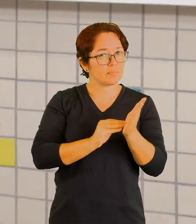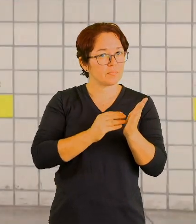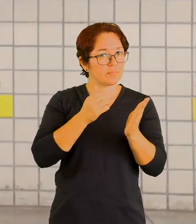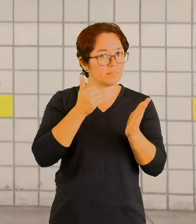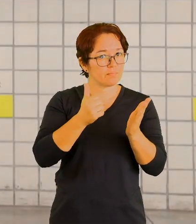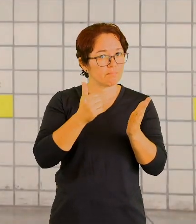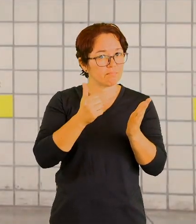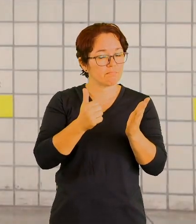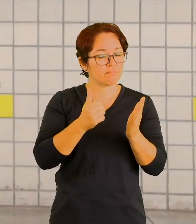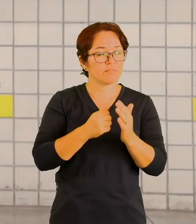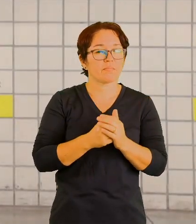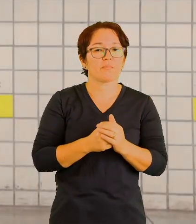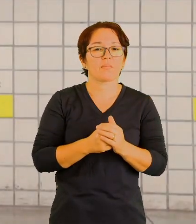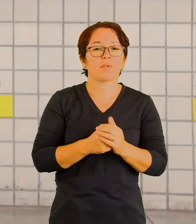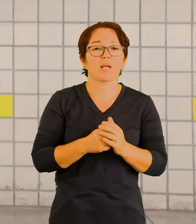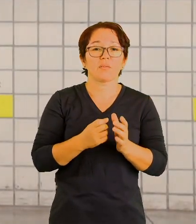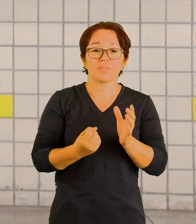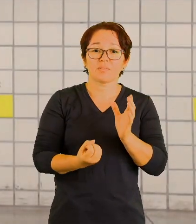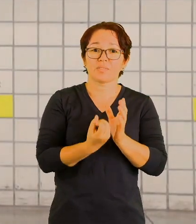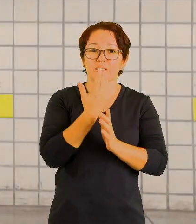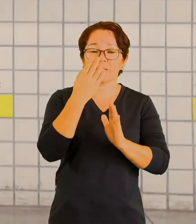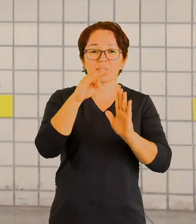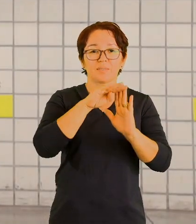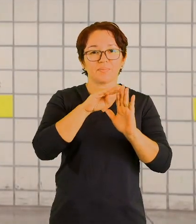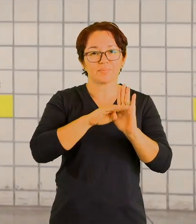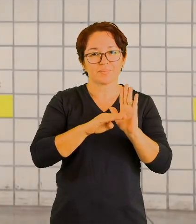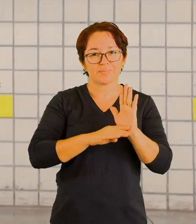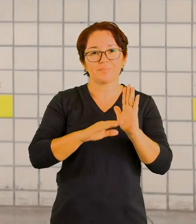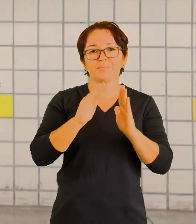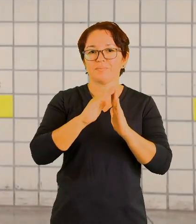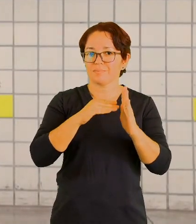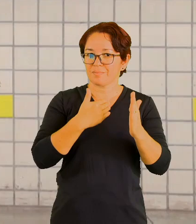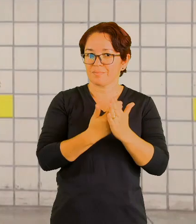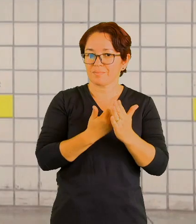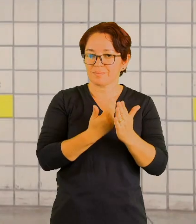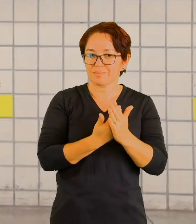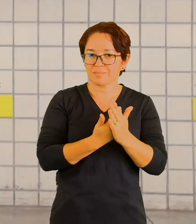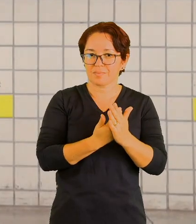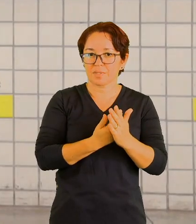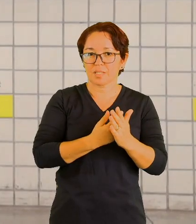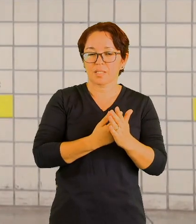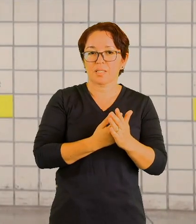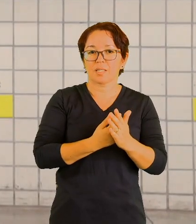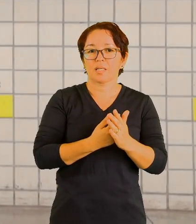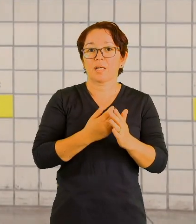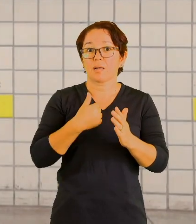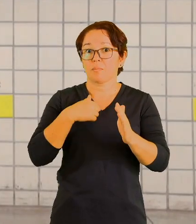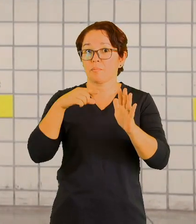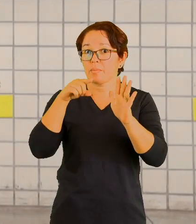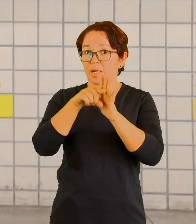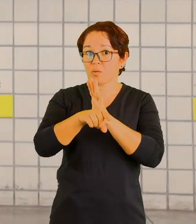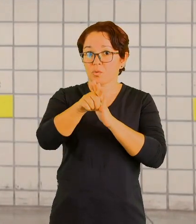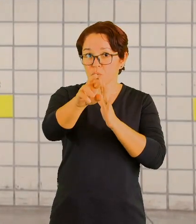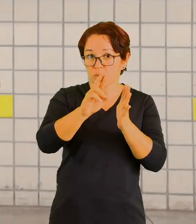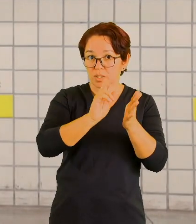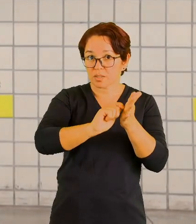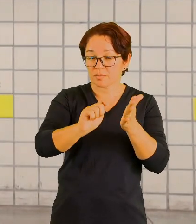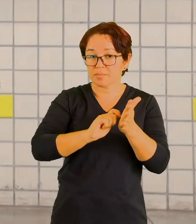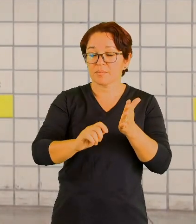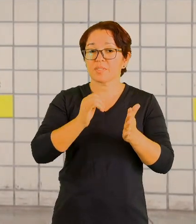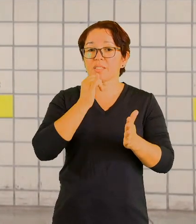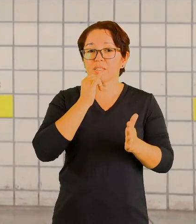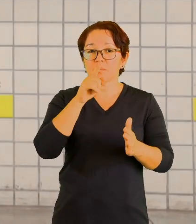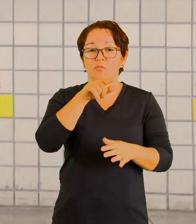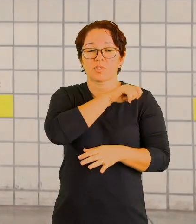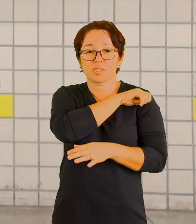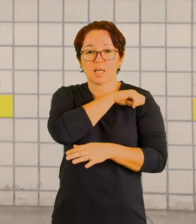um regimento escolar baseado nessa pergunta. Quais são os seus direitos e deveres enquanto